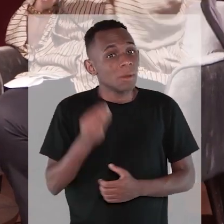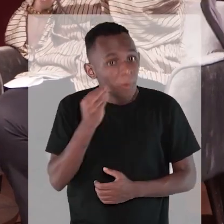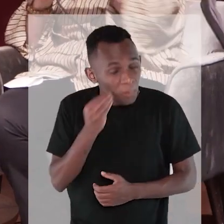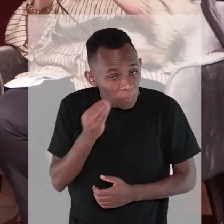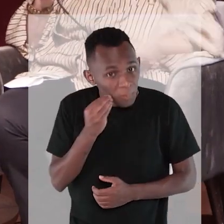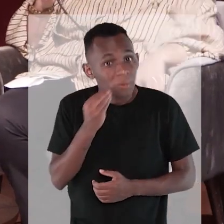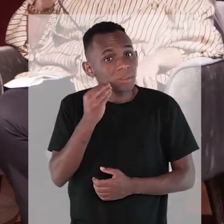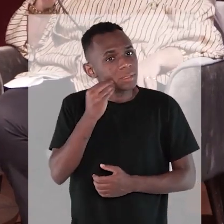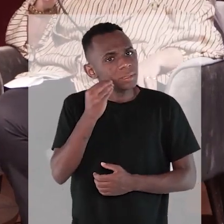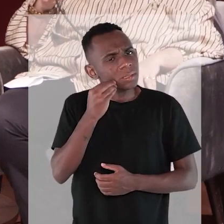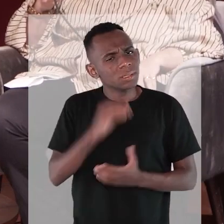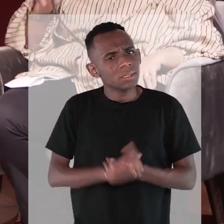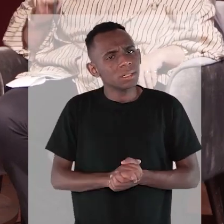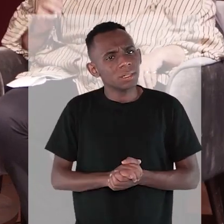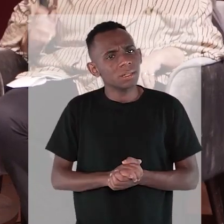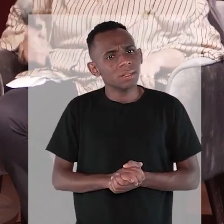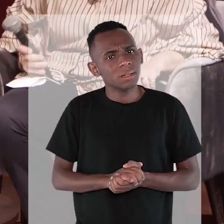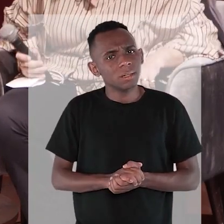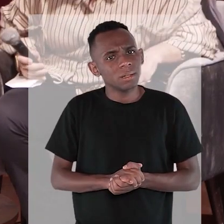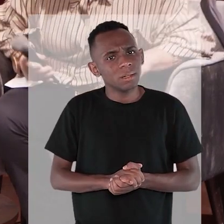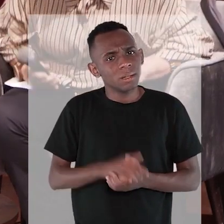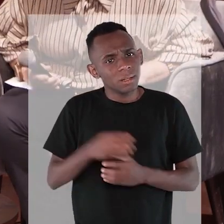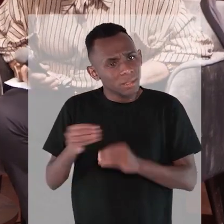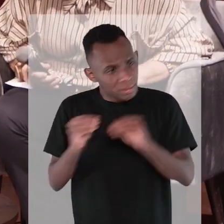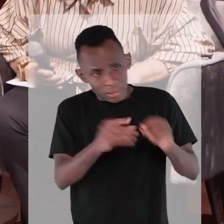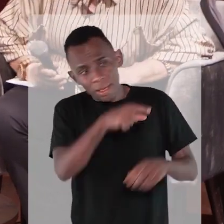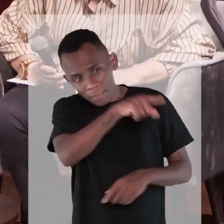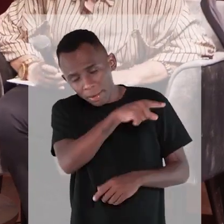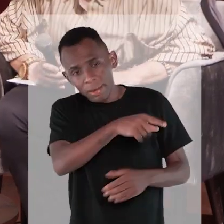né? Dá dificuldade para o Miquel. Então tá.